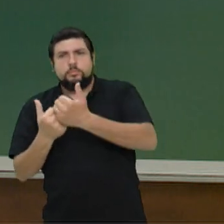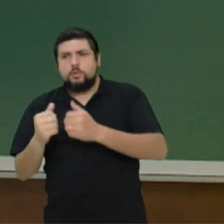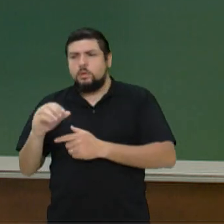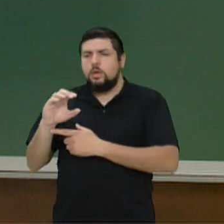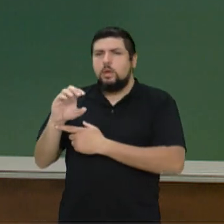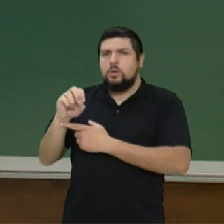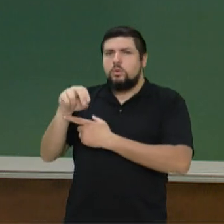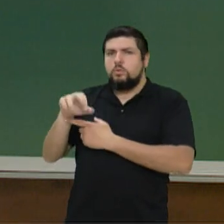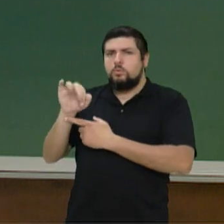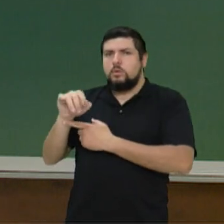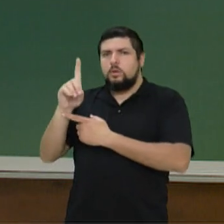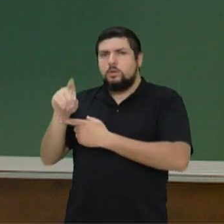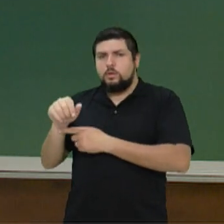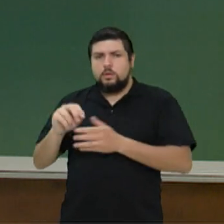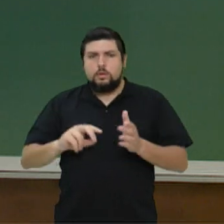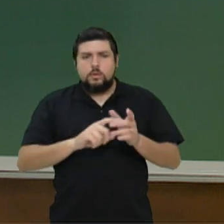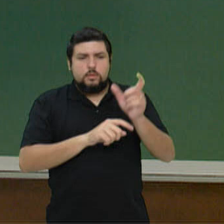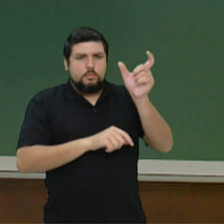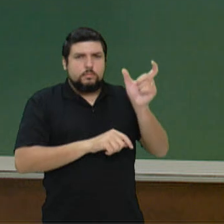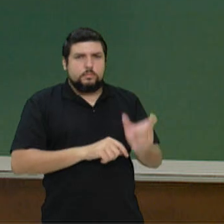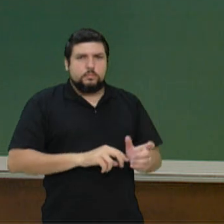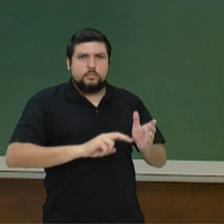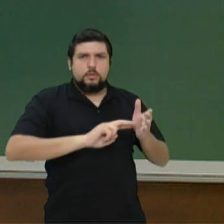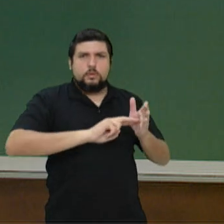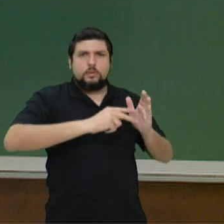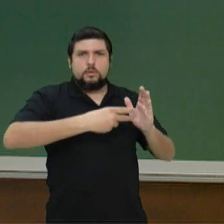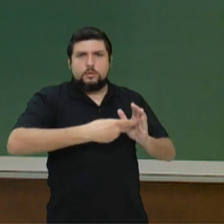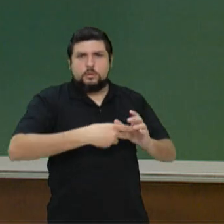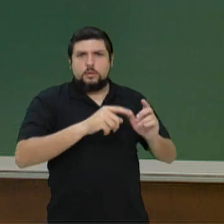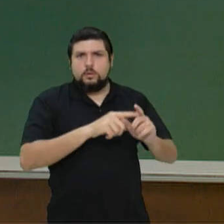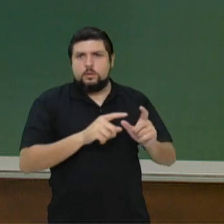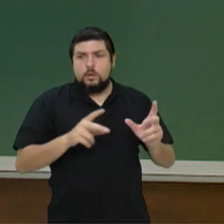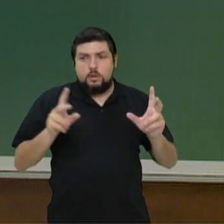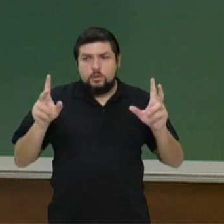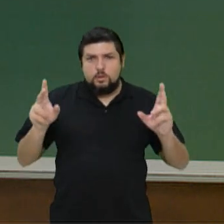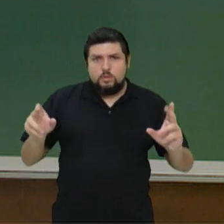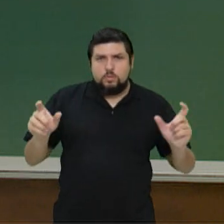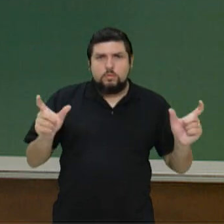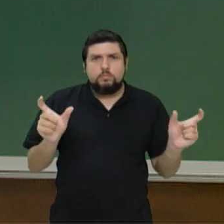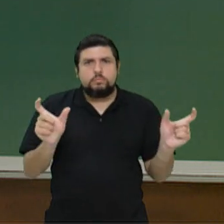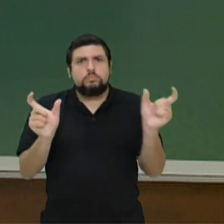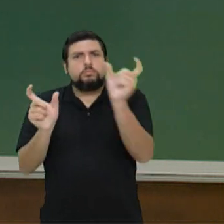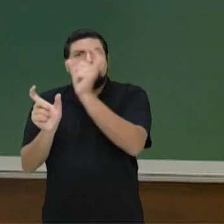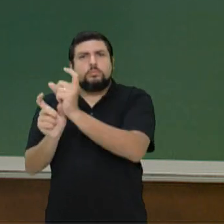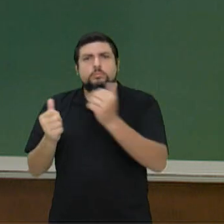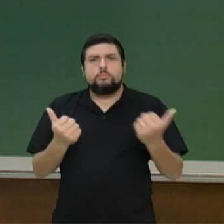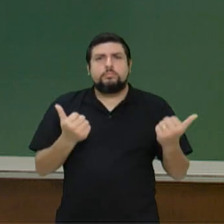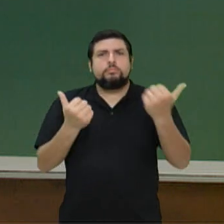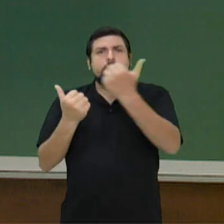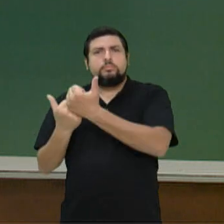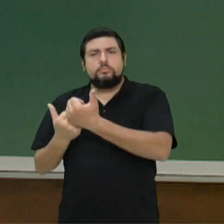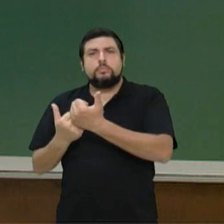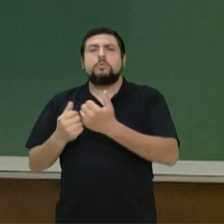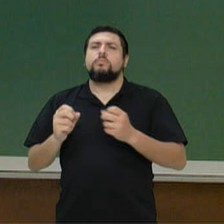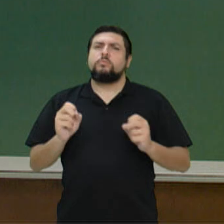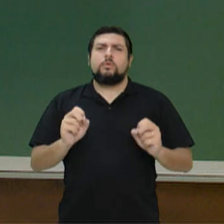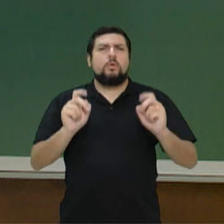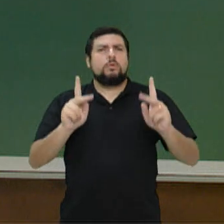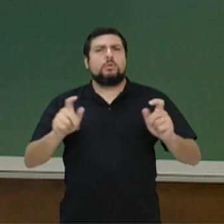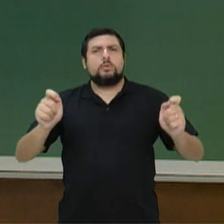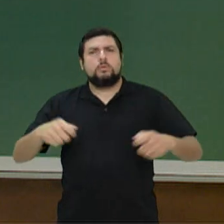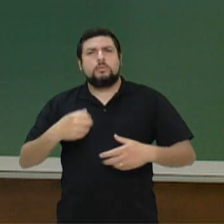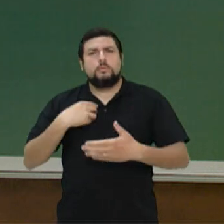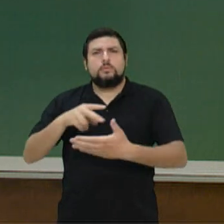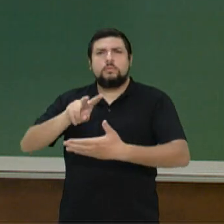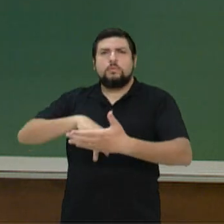seus significado, né, aqui no caso, sinônimo, né, de discussão ou debate, beleza, você